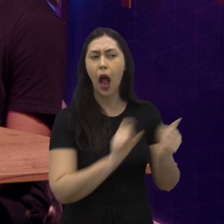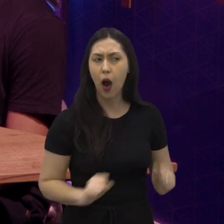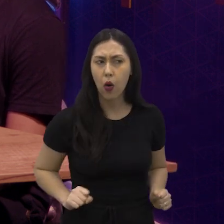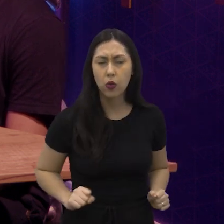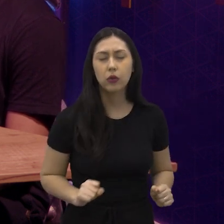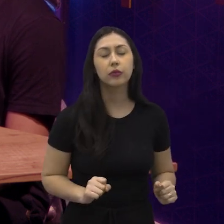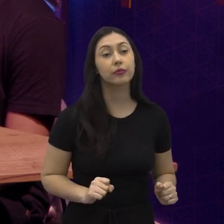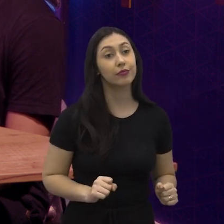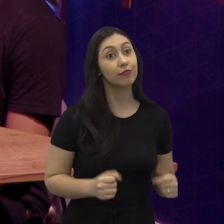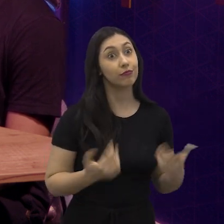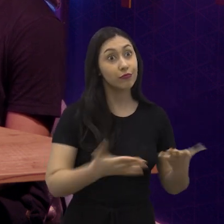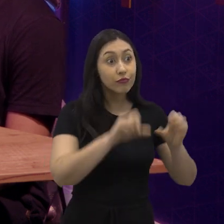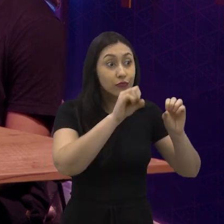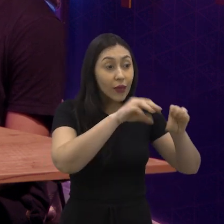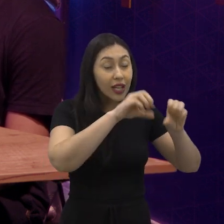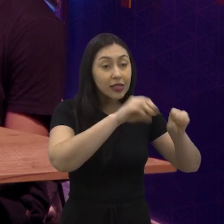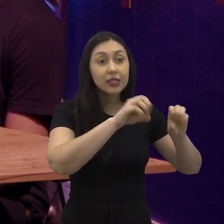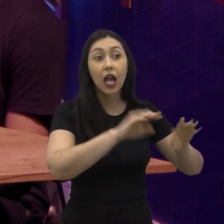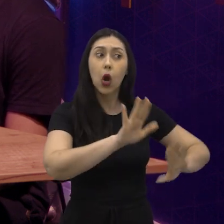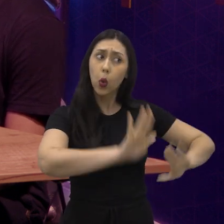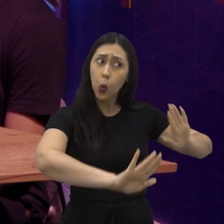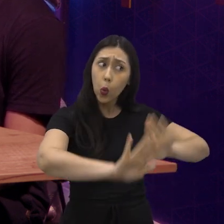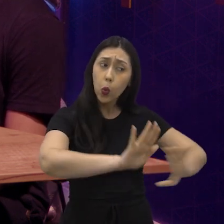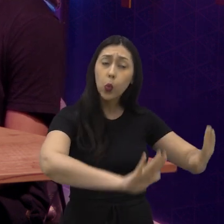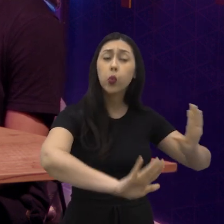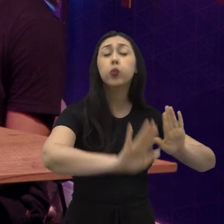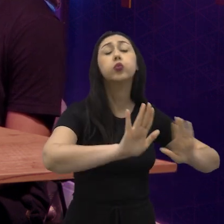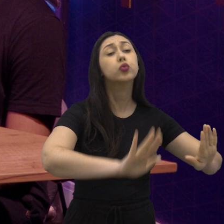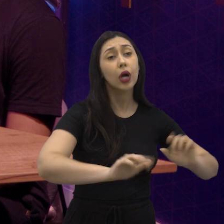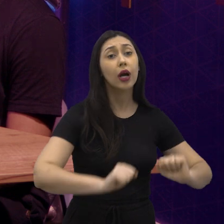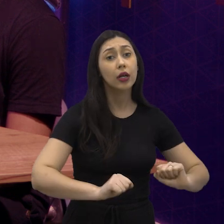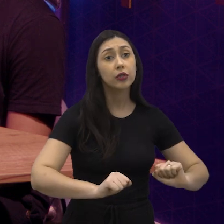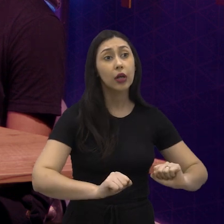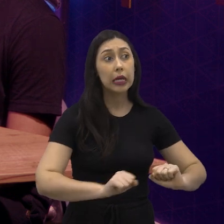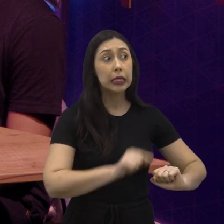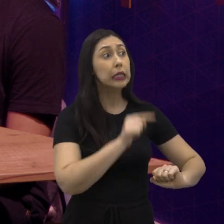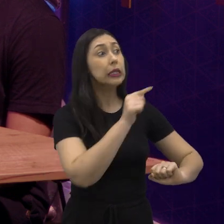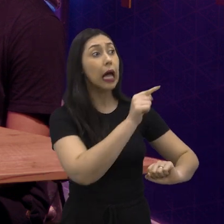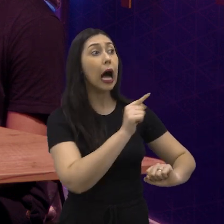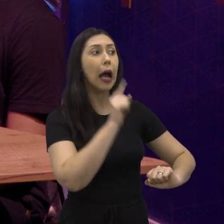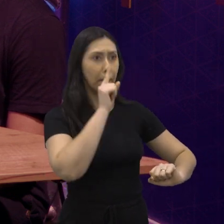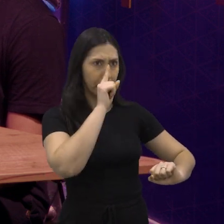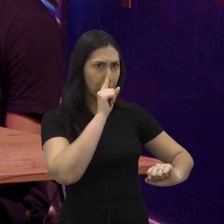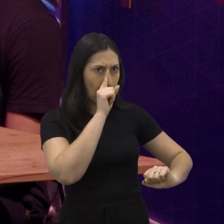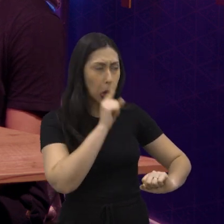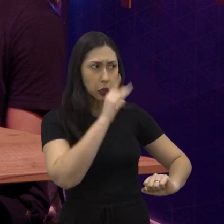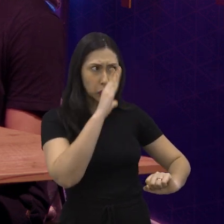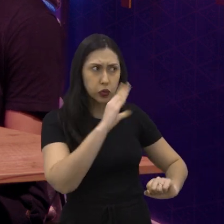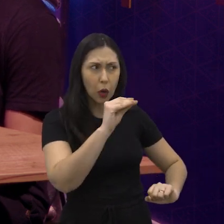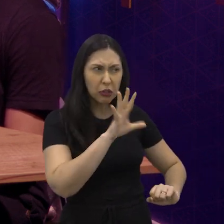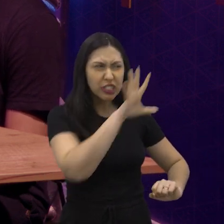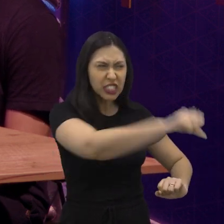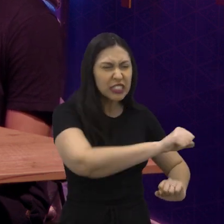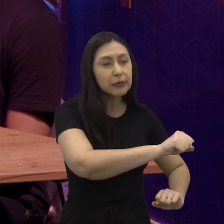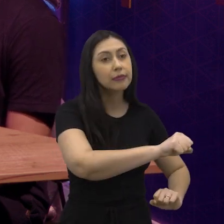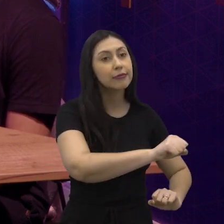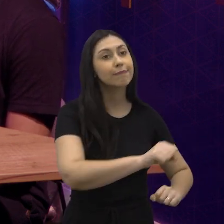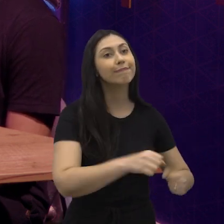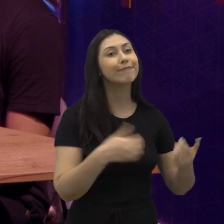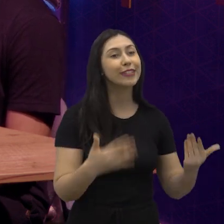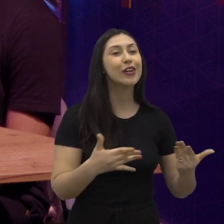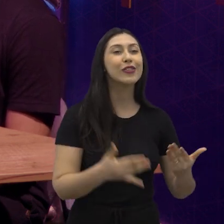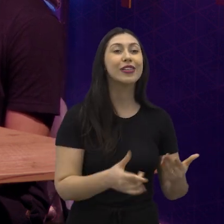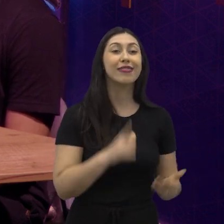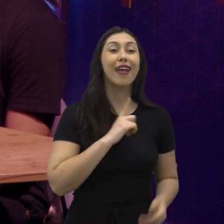coisa de estranho. E para deixar mais lúdico, né, aí não vai para lá porque pode ter um lobo mau. Então daí se conta uma